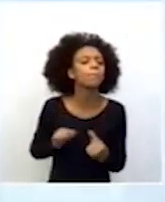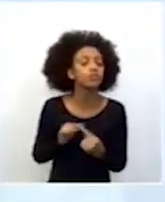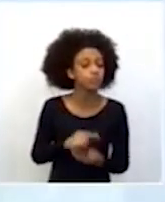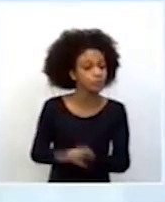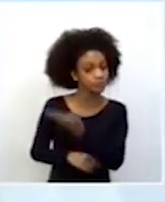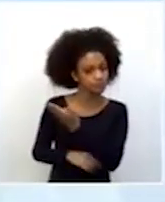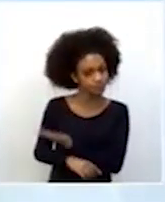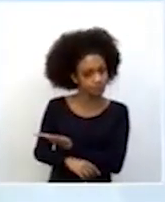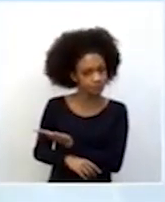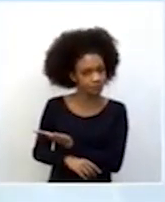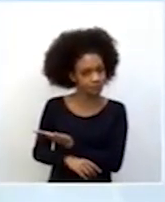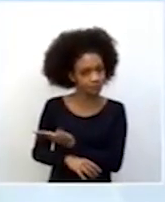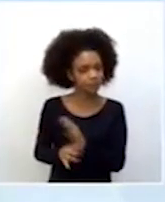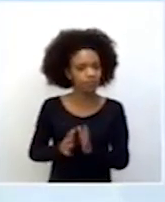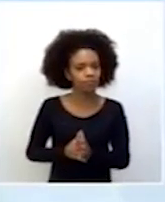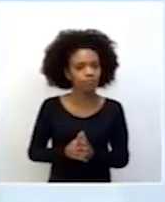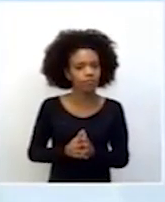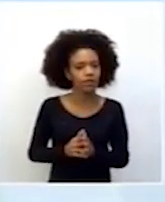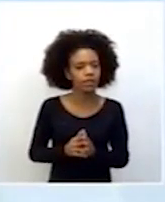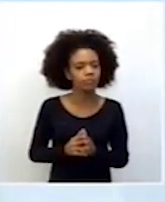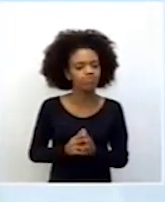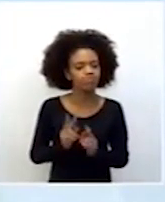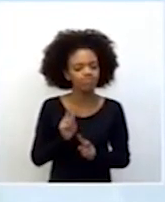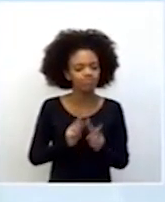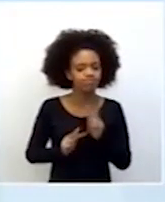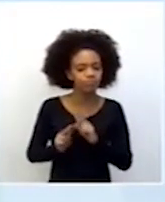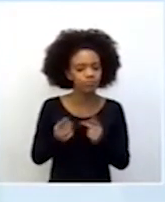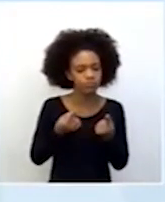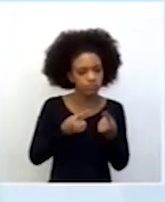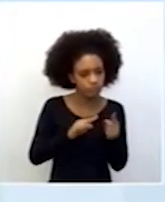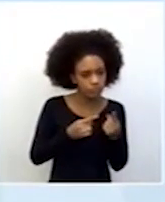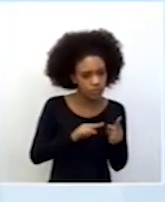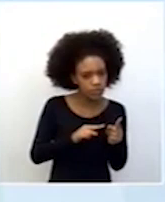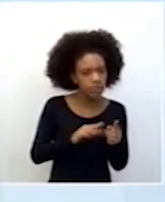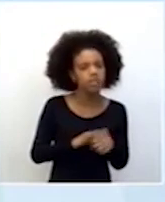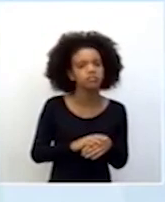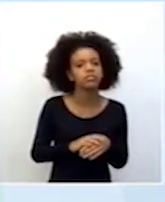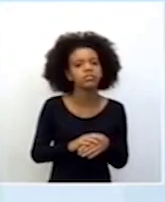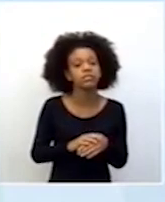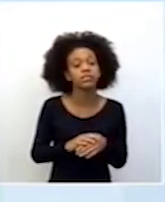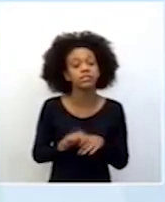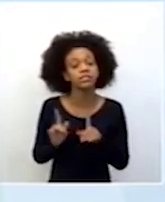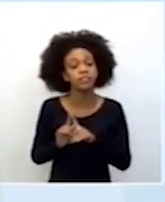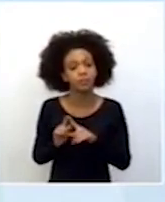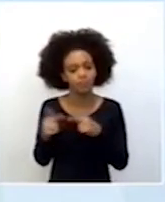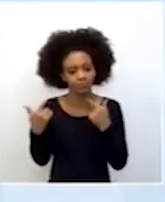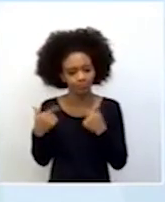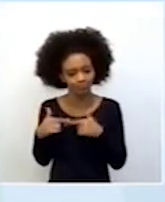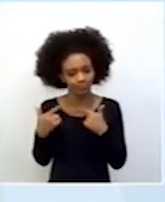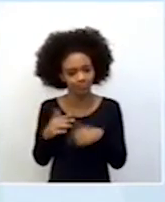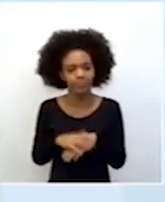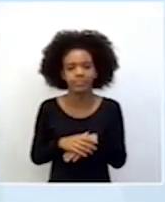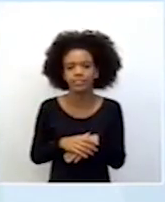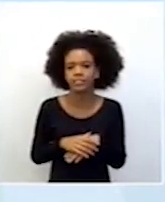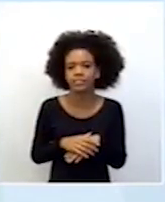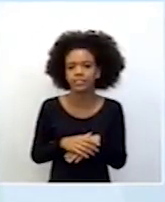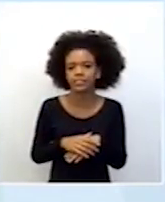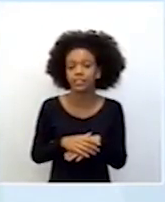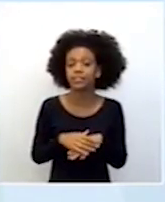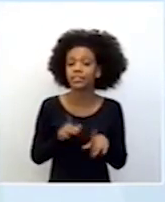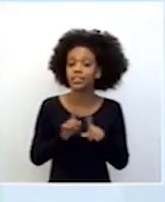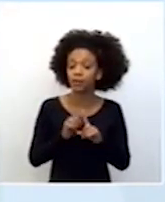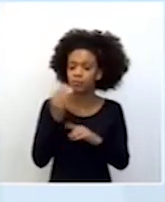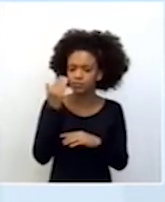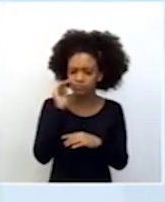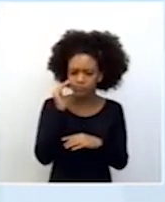tela. Identificar os aspectos da ironia, da crítica e do humor nas charges, compreender